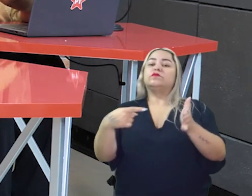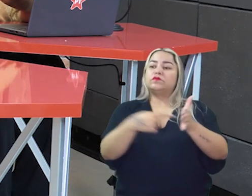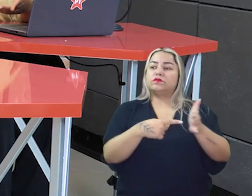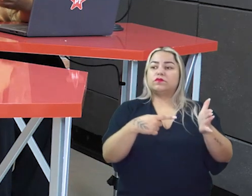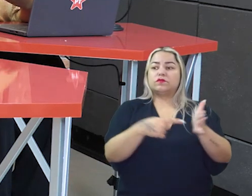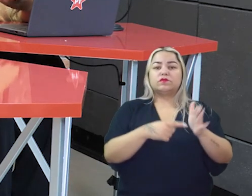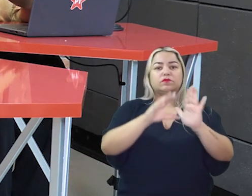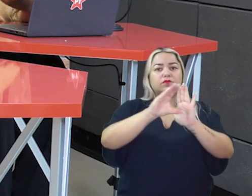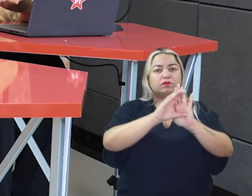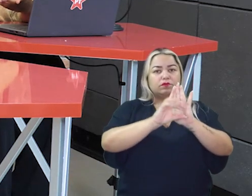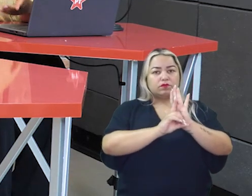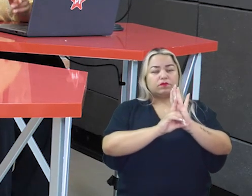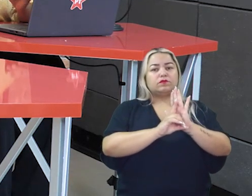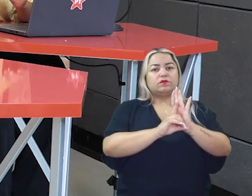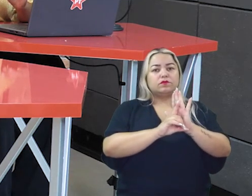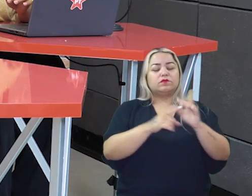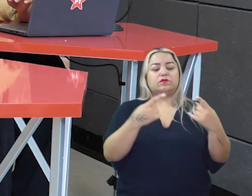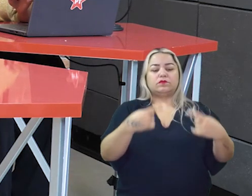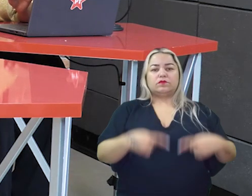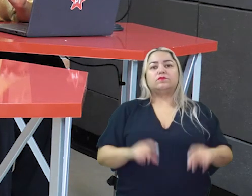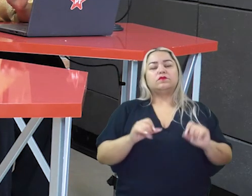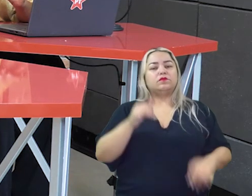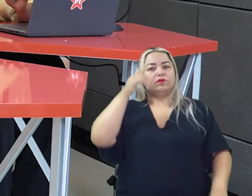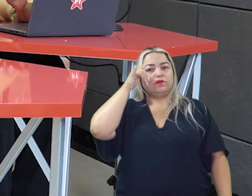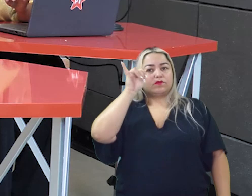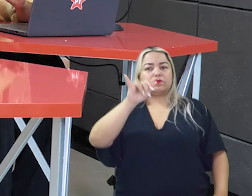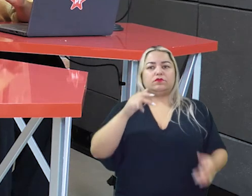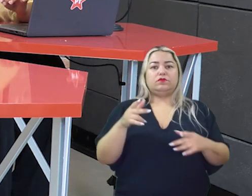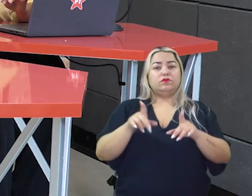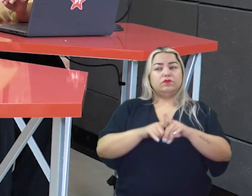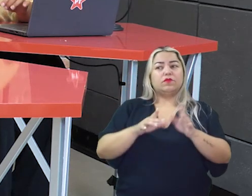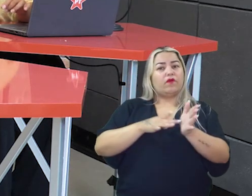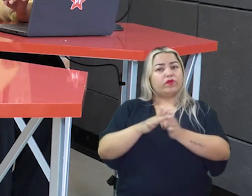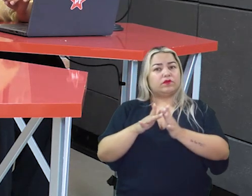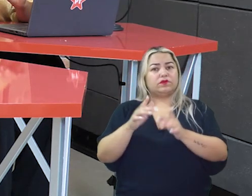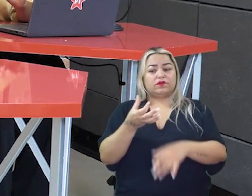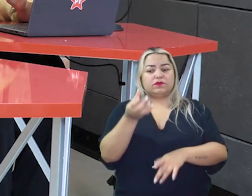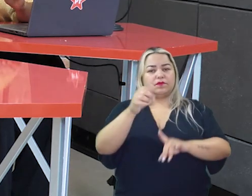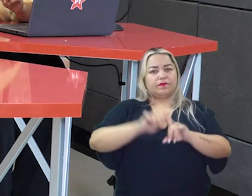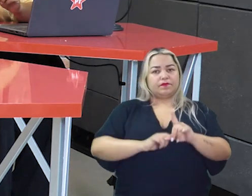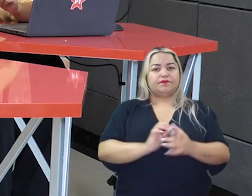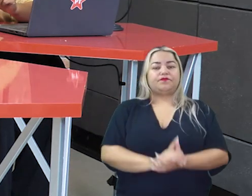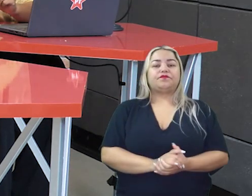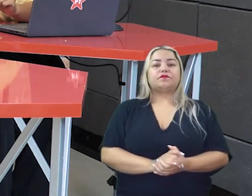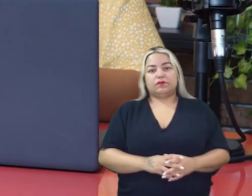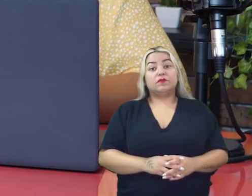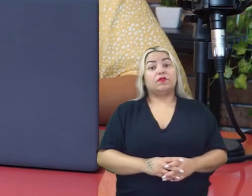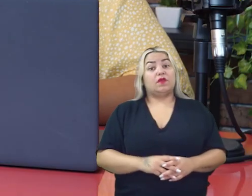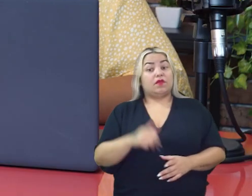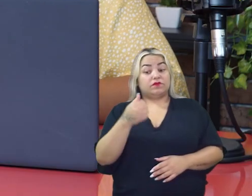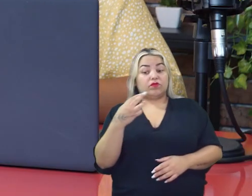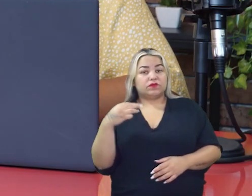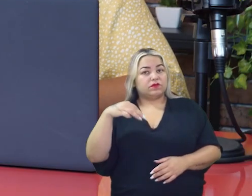de denúncias, códigos de ética e políticas para evitar fraudes e irregularidades em até 6 meses.